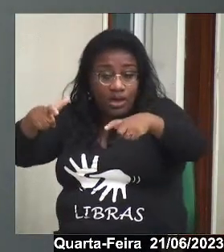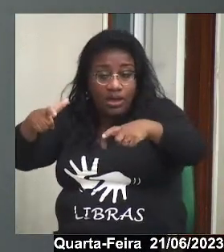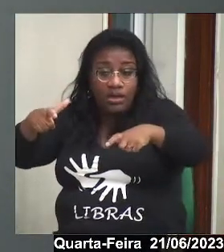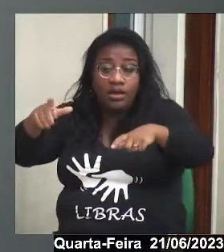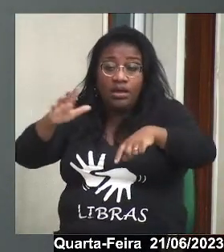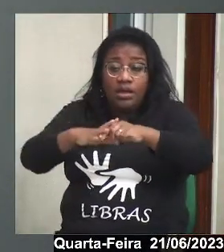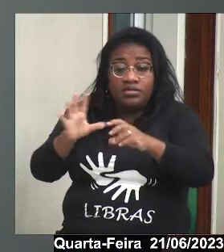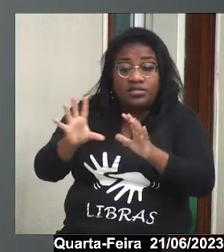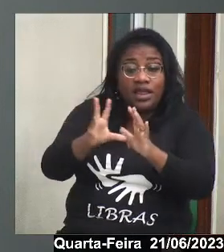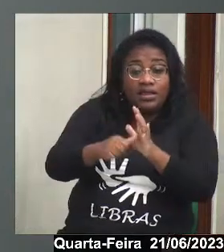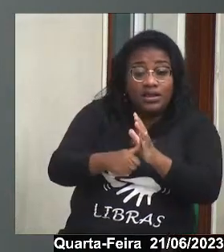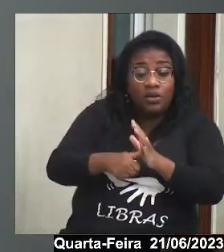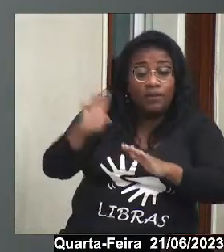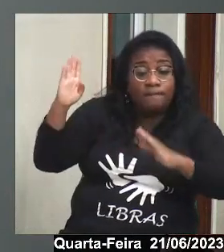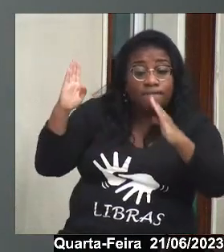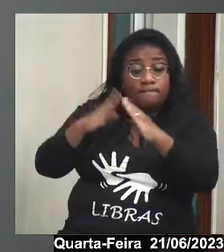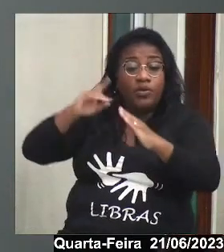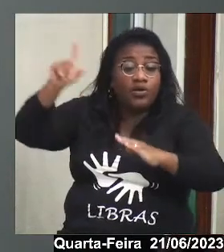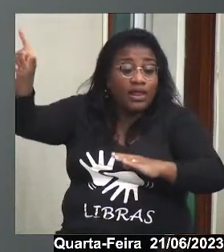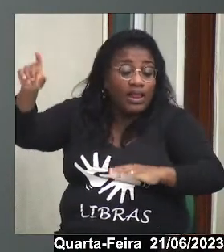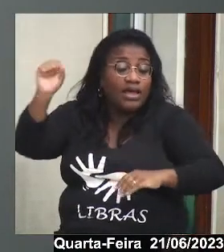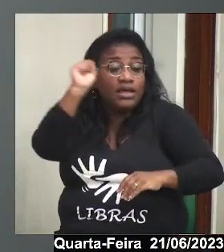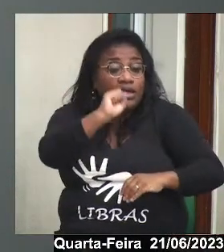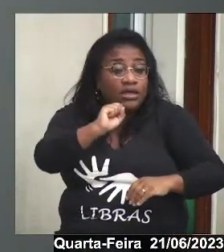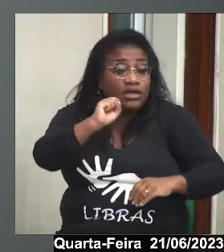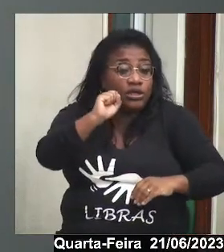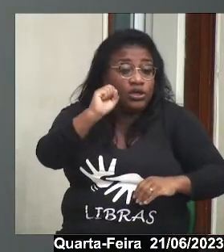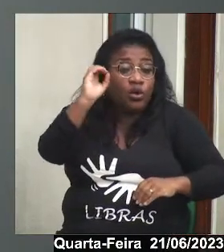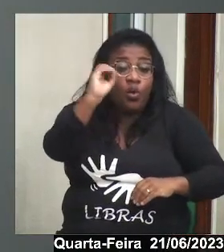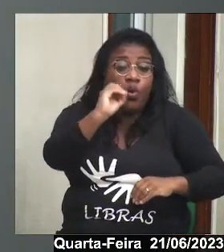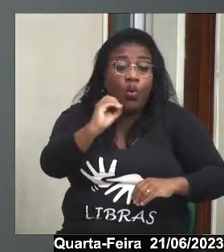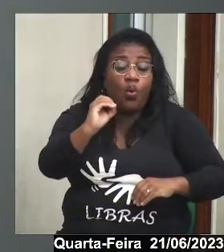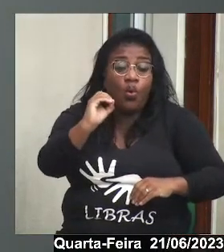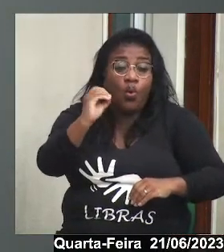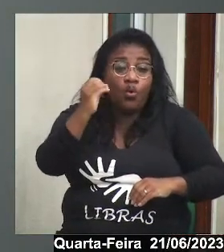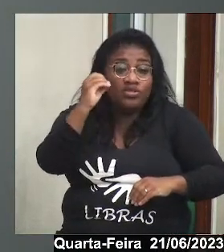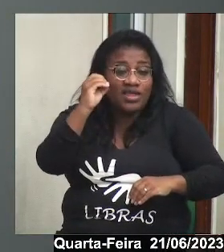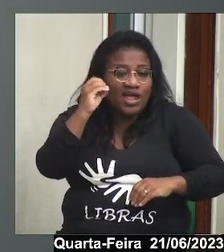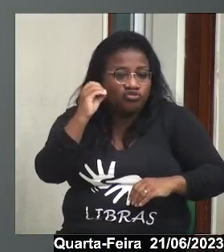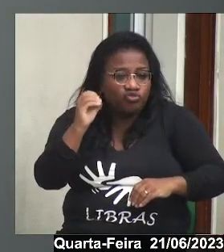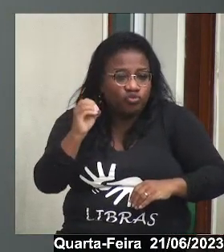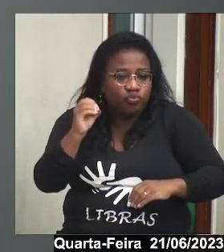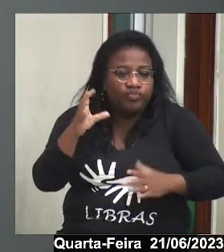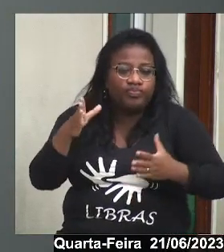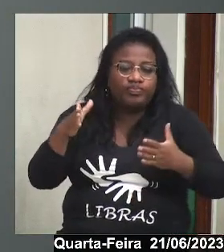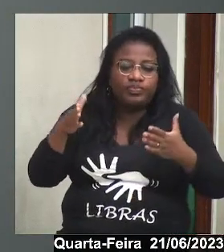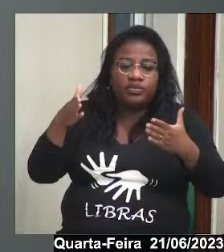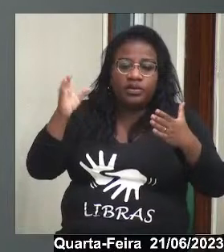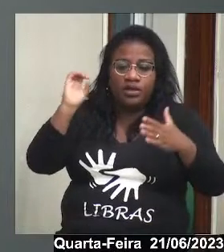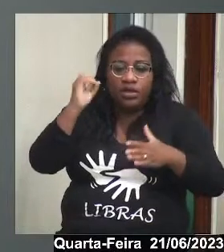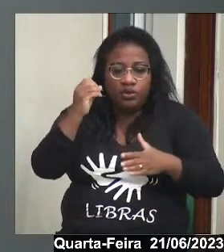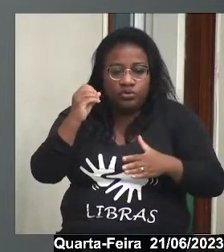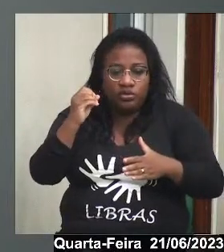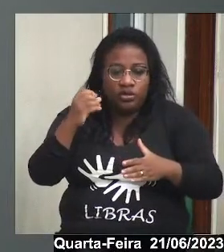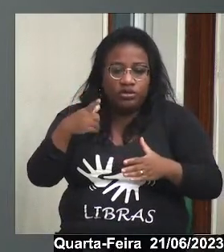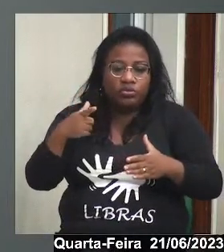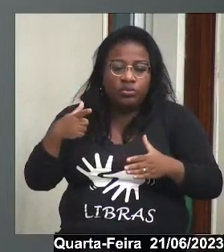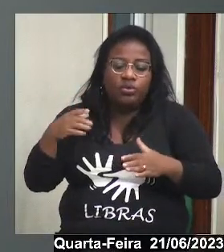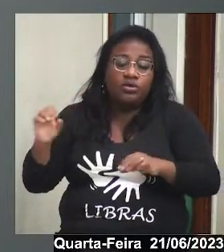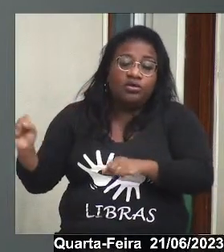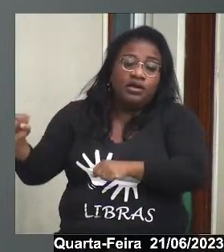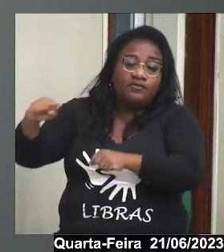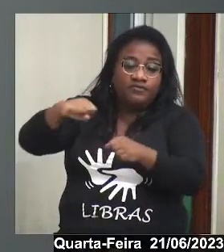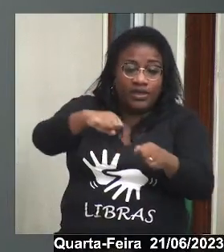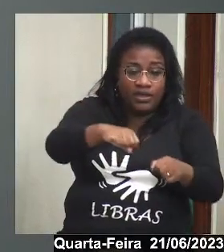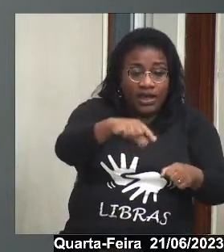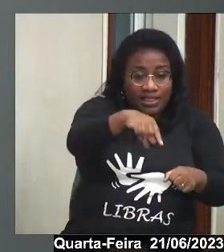atos ilícitos, roubar os moradores munícipes de Embu das Artes. No caso lá, era um trabalhador que estava trabalhando na pousada Vale do